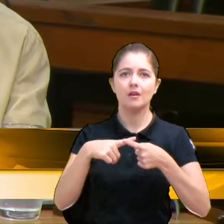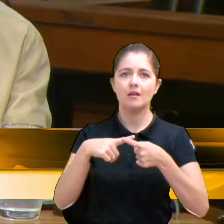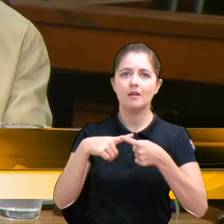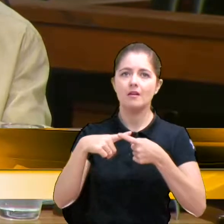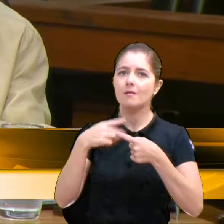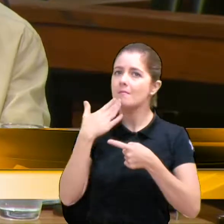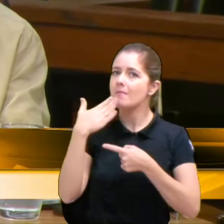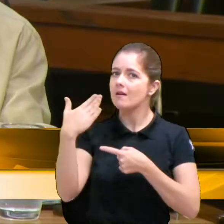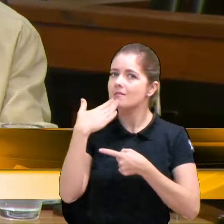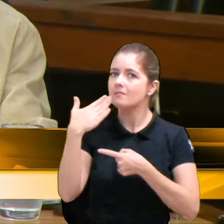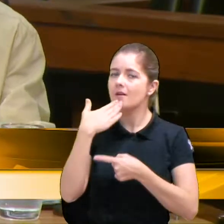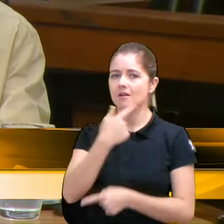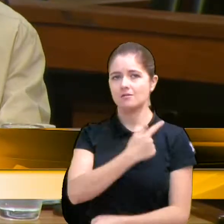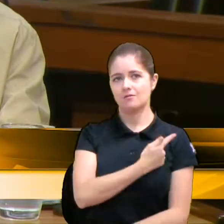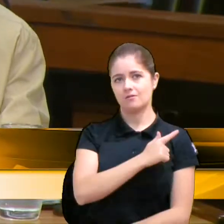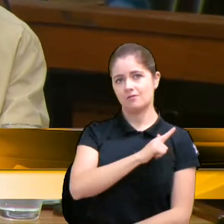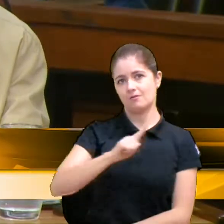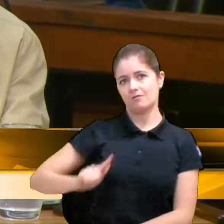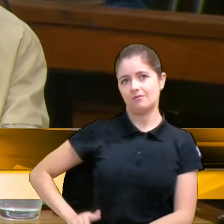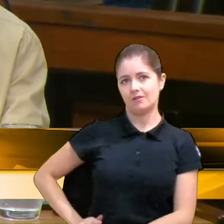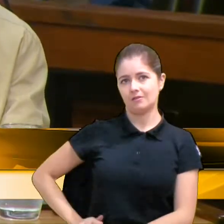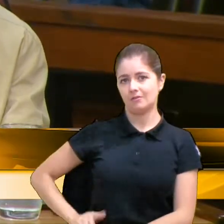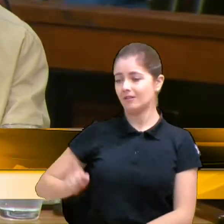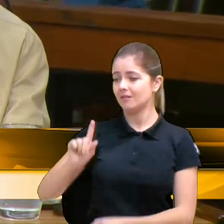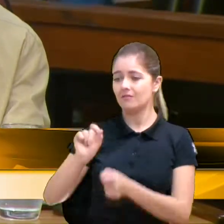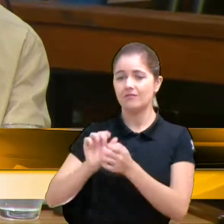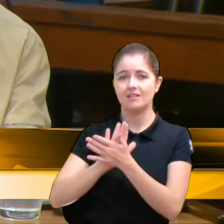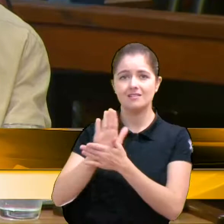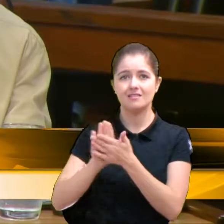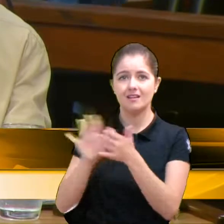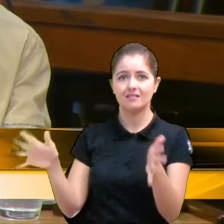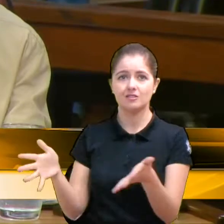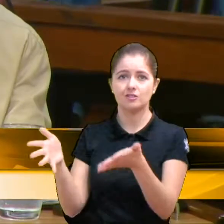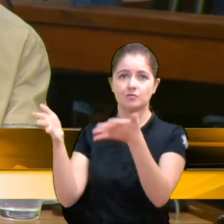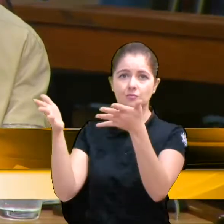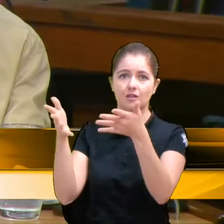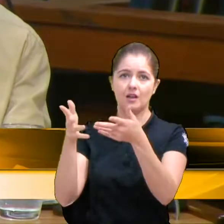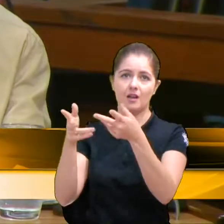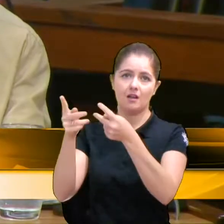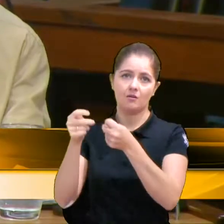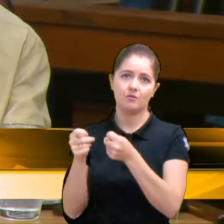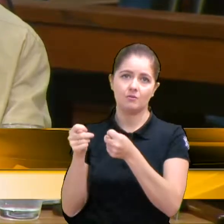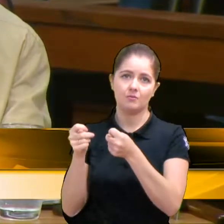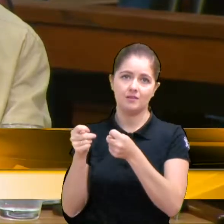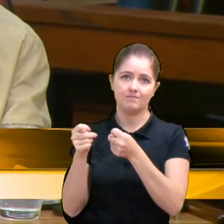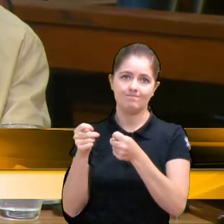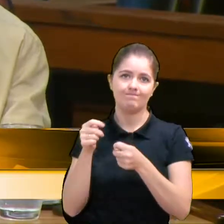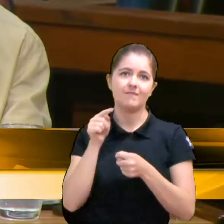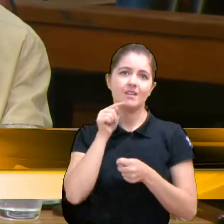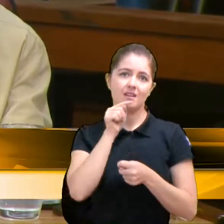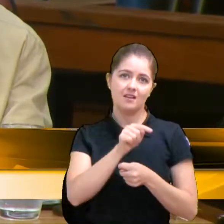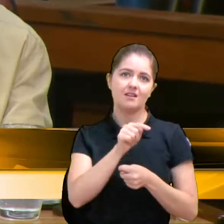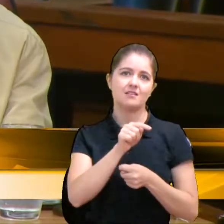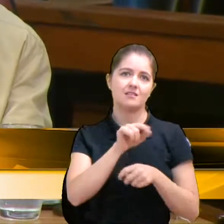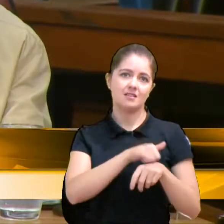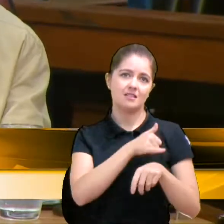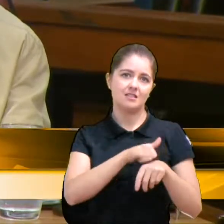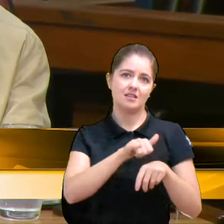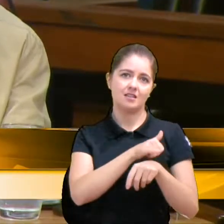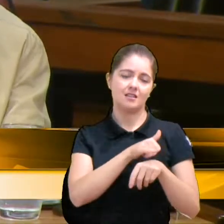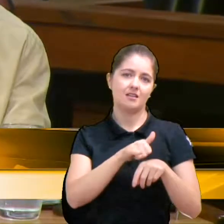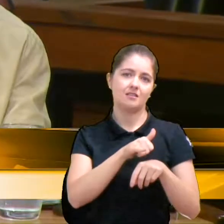não está sendo feito nada para estimular a economia. Este é um ponto dos piores possíveis, aonde nós